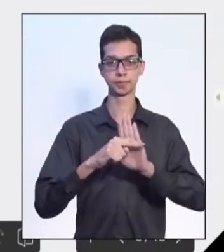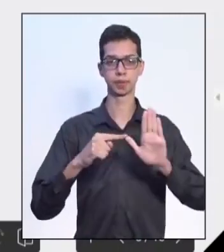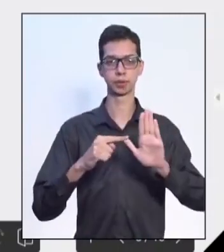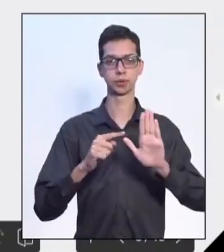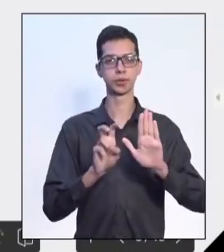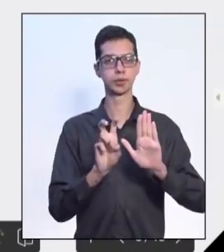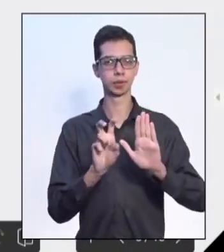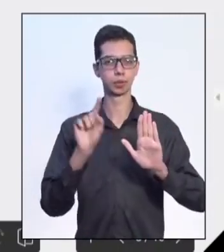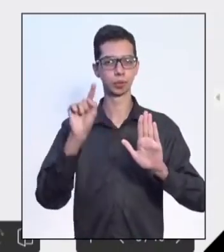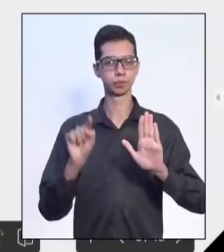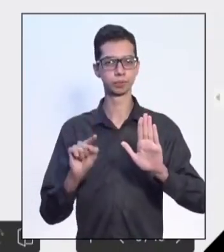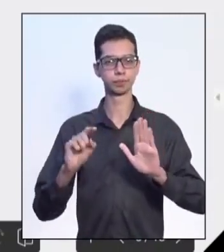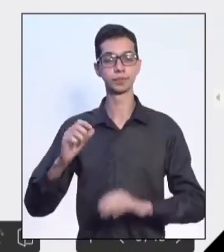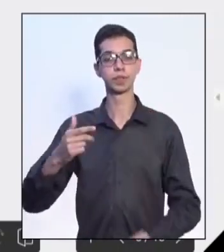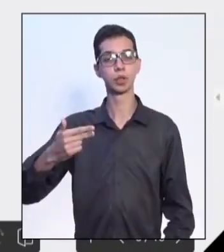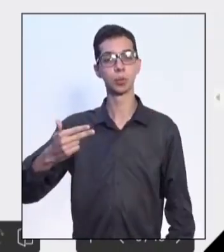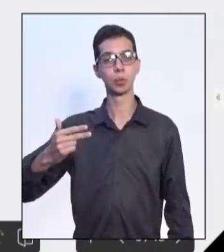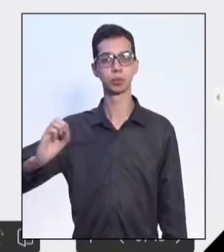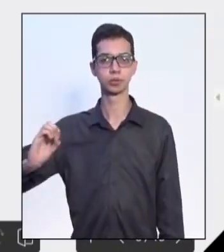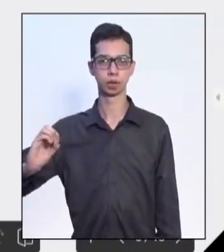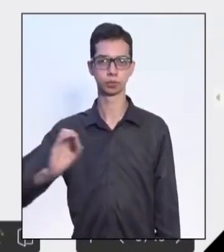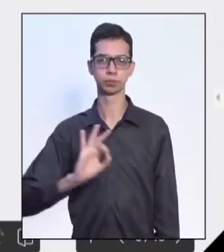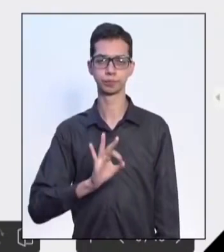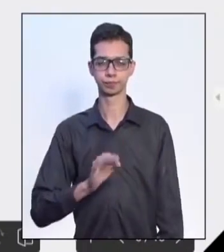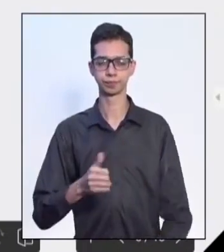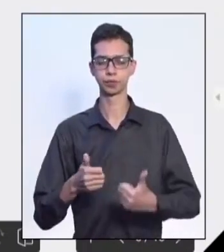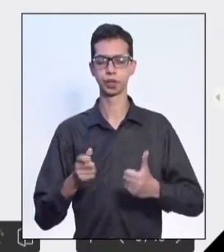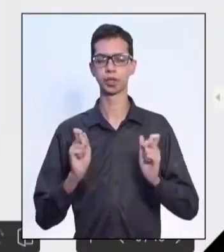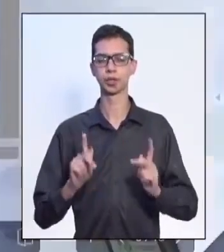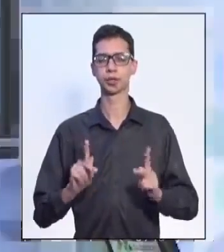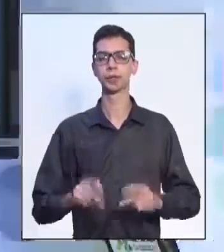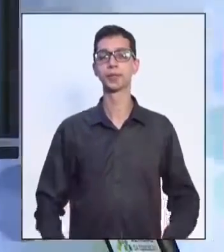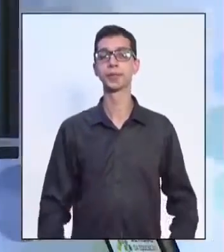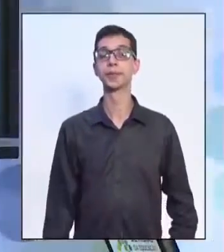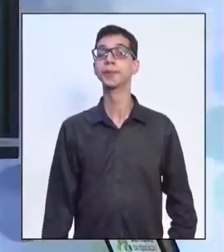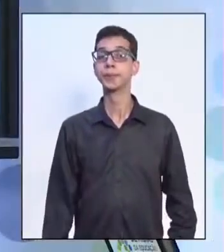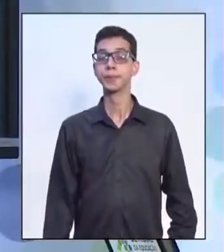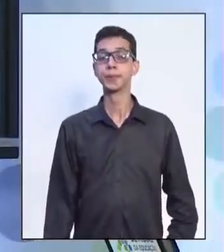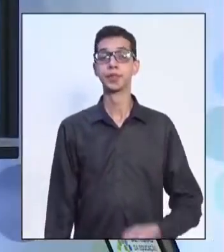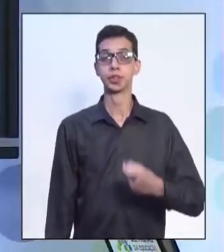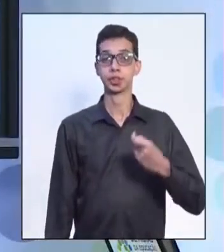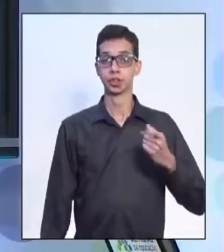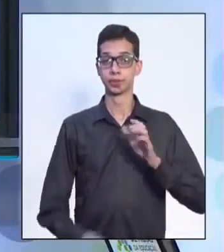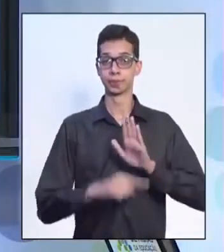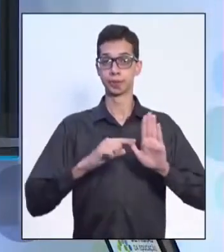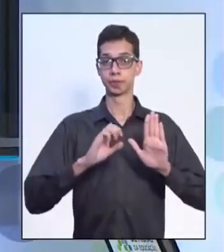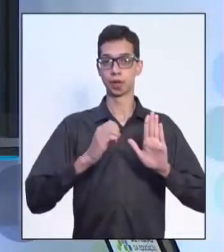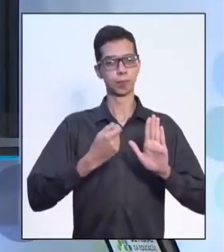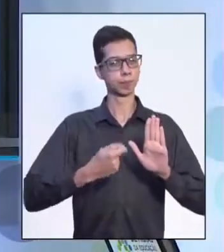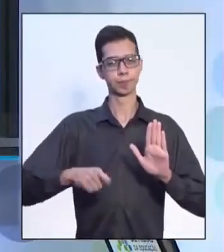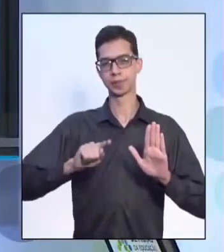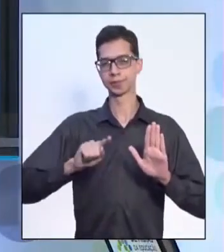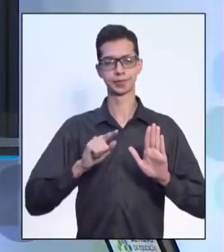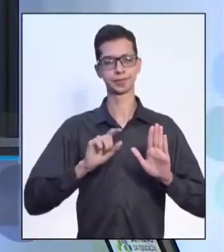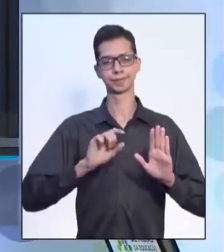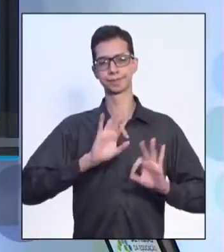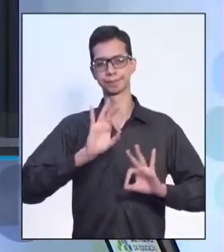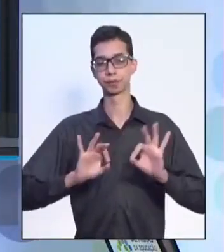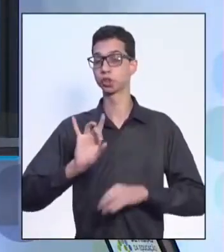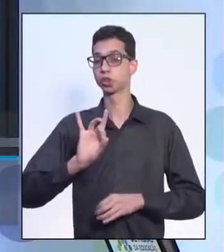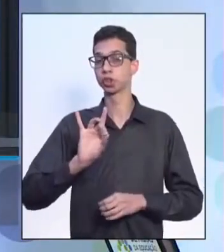0. Muito bem. Nessa primeira parte, x menos 0, não precisa escrever, então vai sobrar apenas